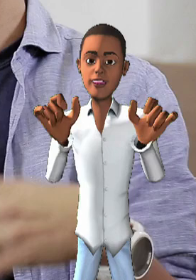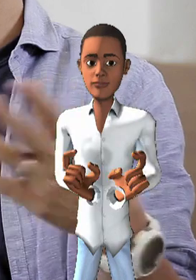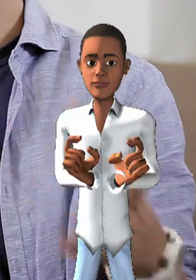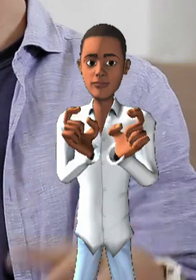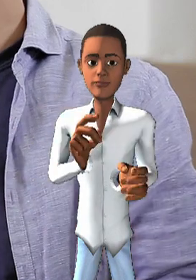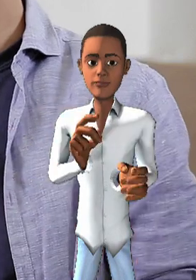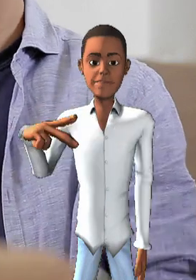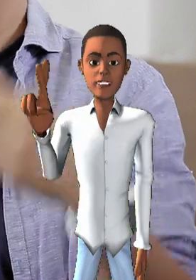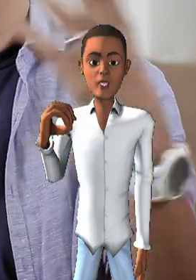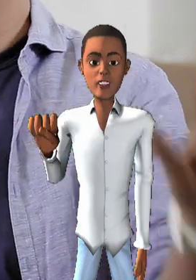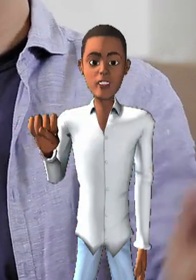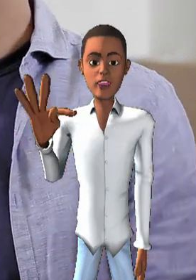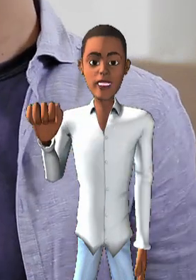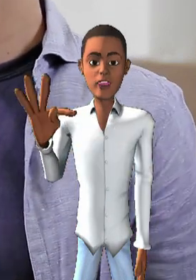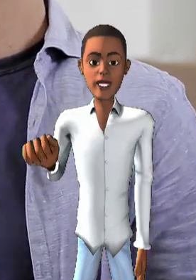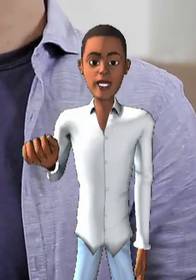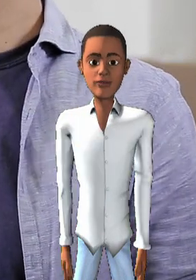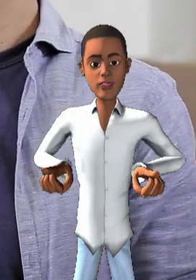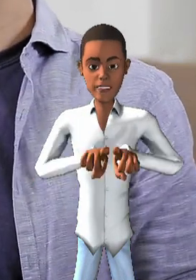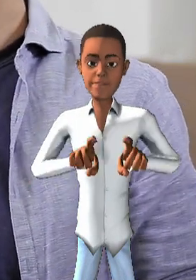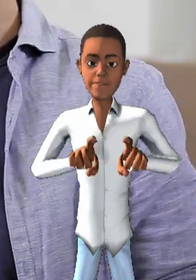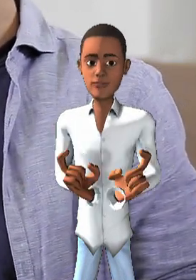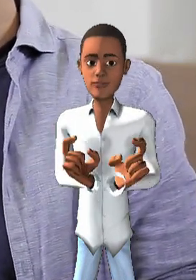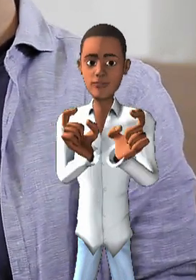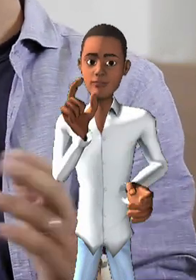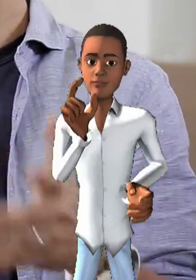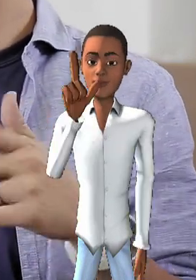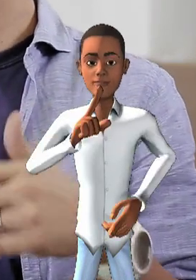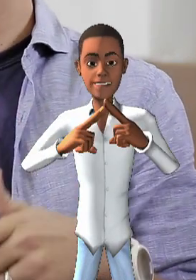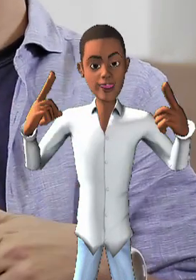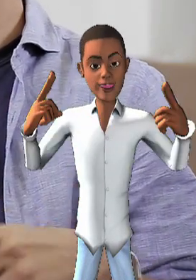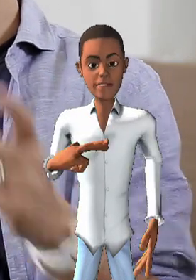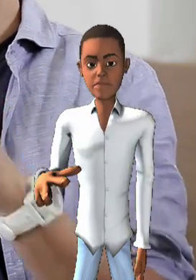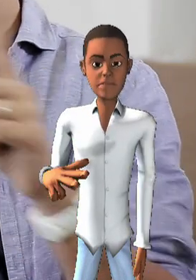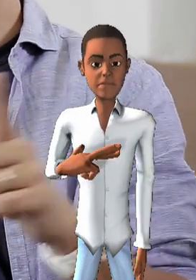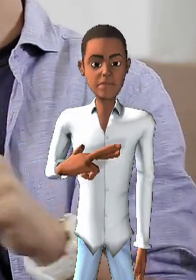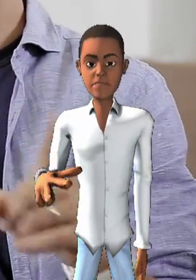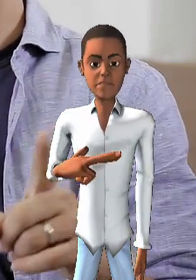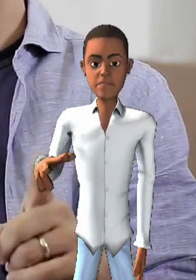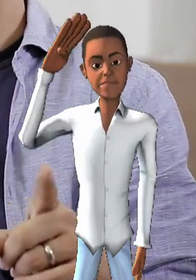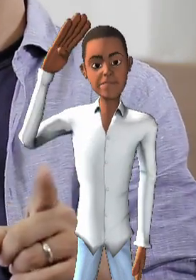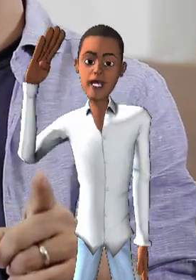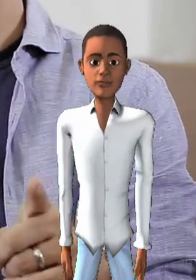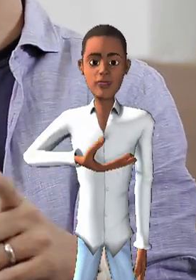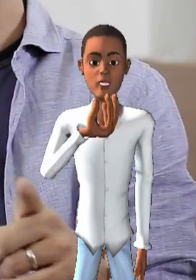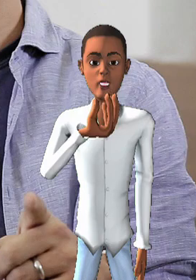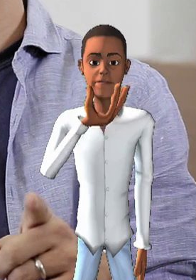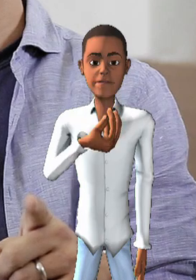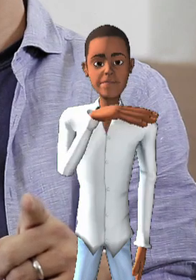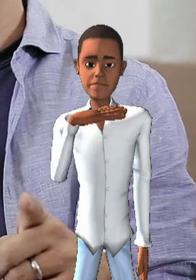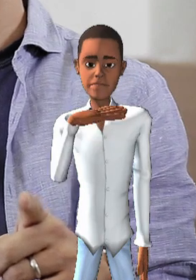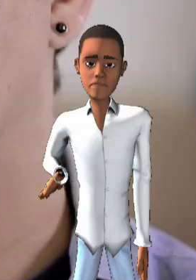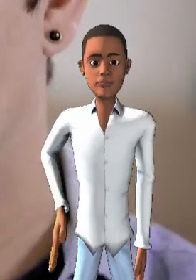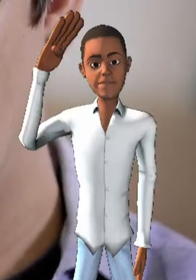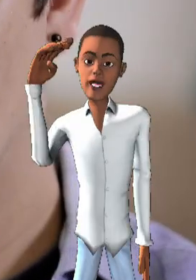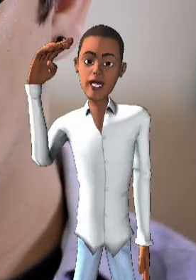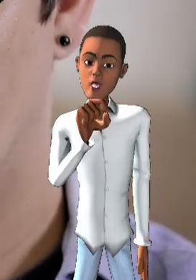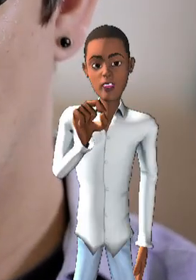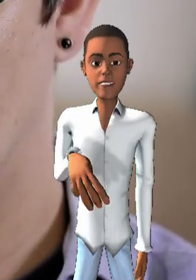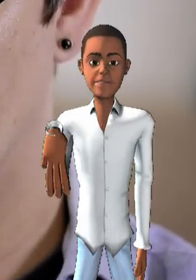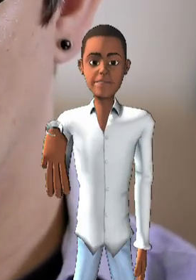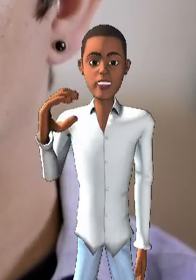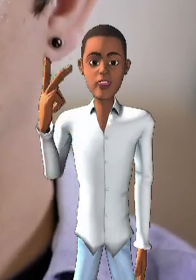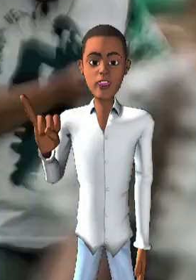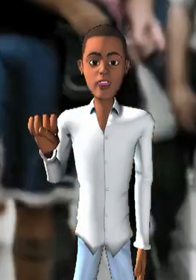tempo inteiro campanhas falando aí de câncer de próstata, câncer de pênis. Essa é uma das causas, mas não é a principal causa de morte dos homens. A principal